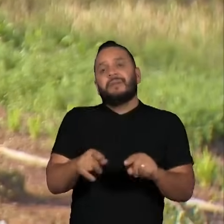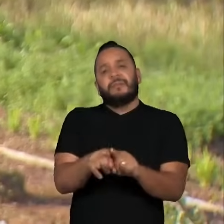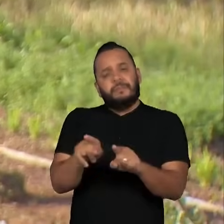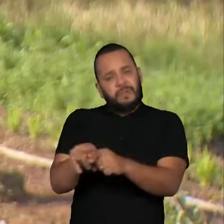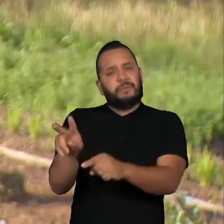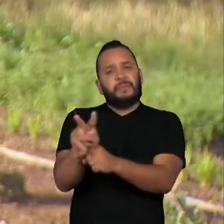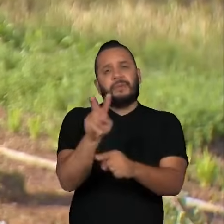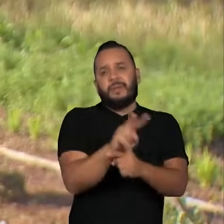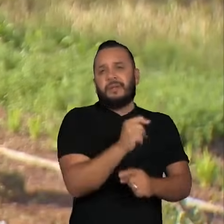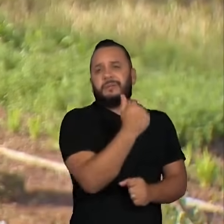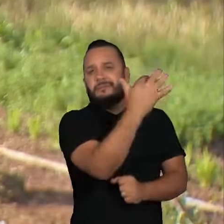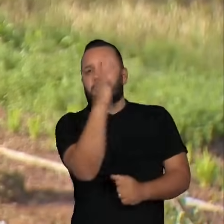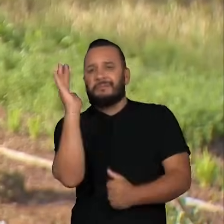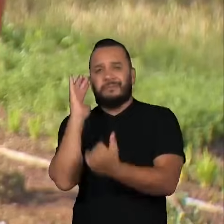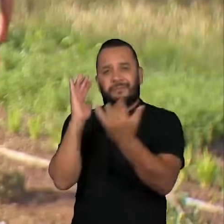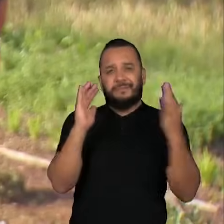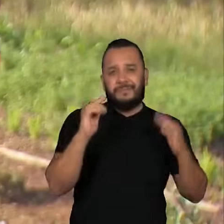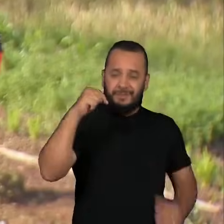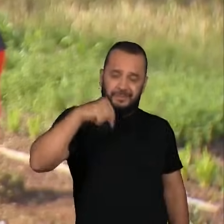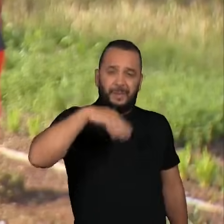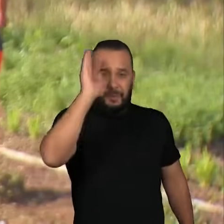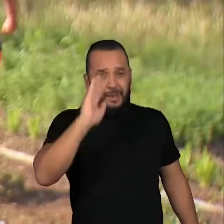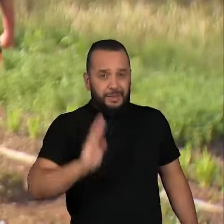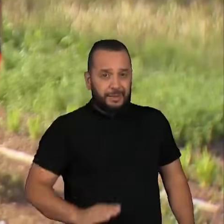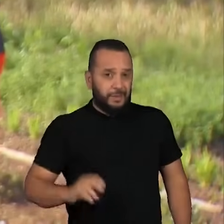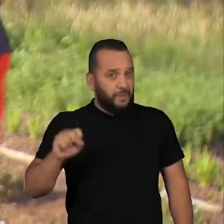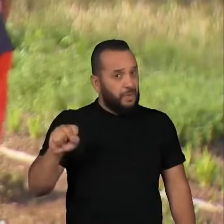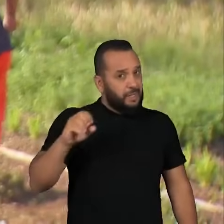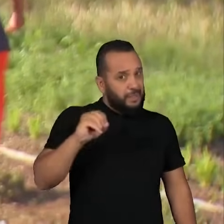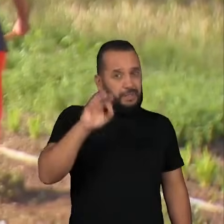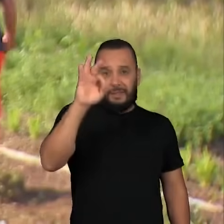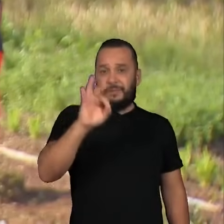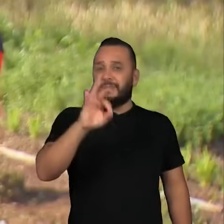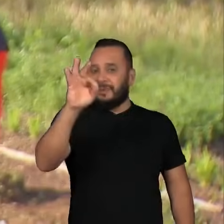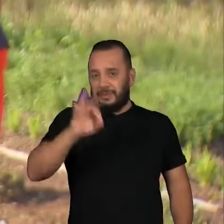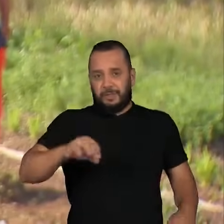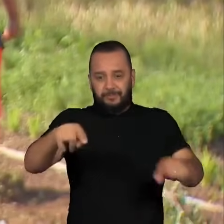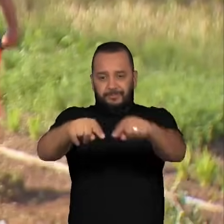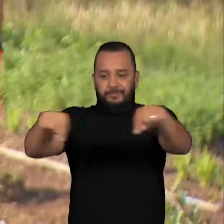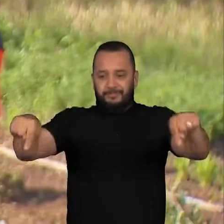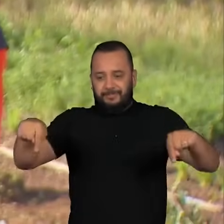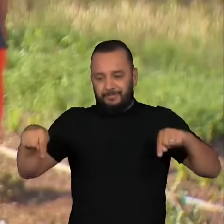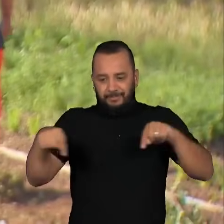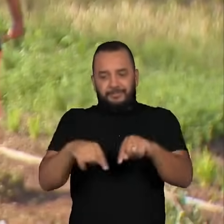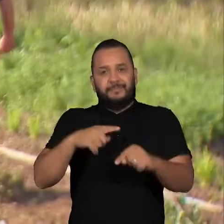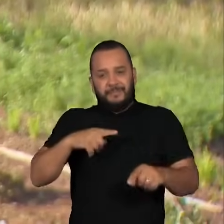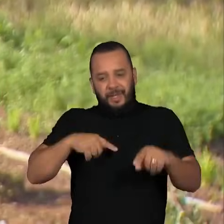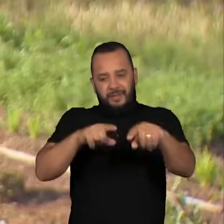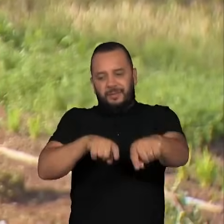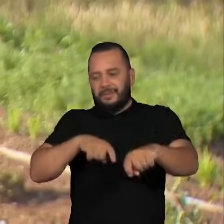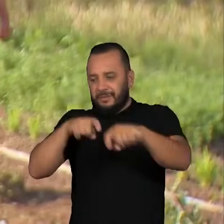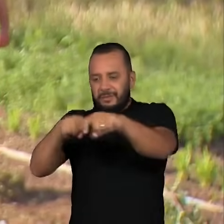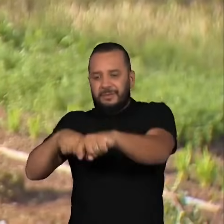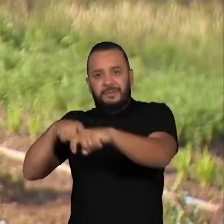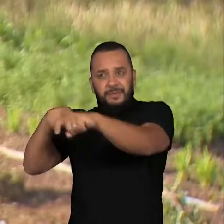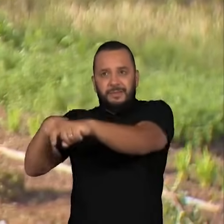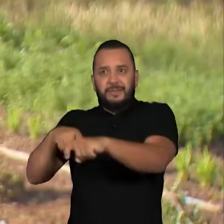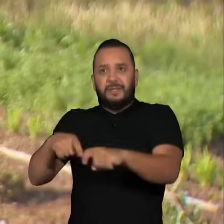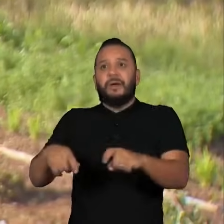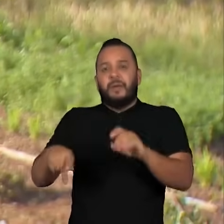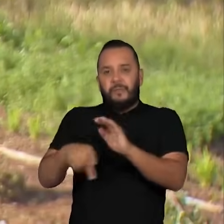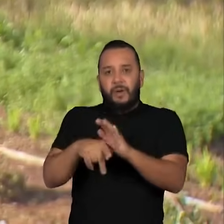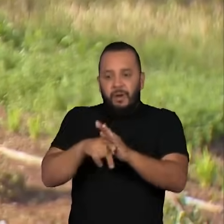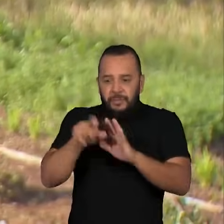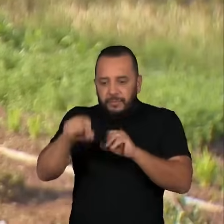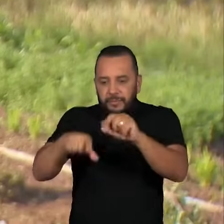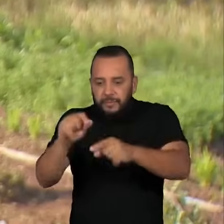ambientes naturais. Aqui no Brasil, quase 80% das propriedades que produzem os alimentos que chegam à nossa mesa